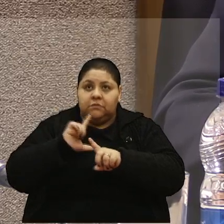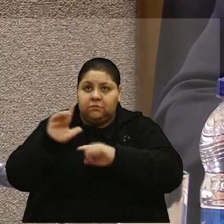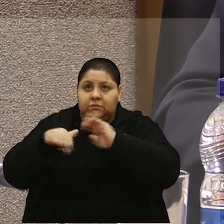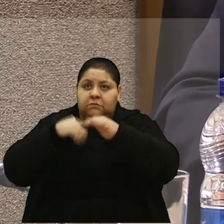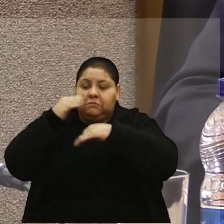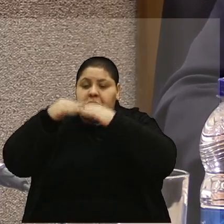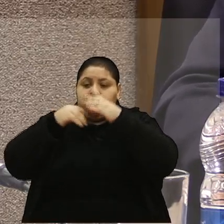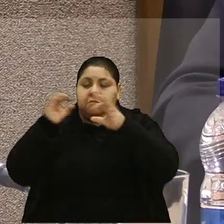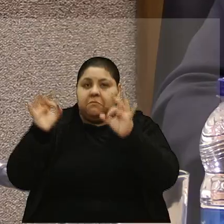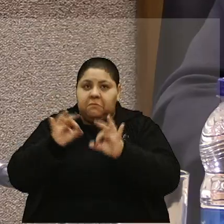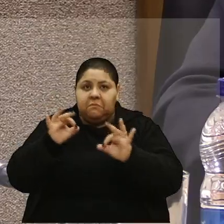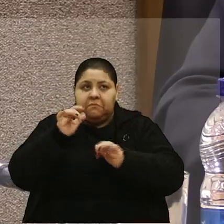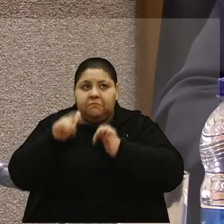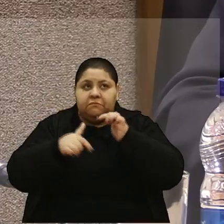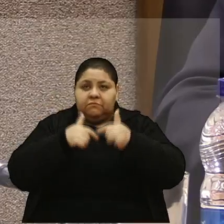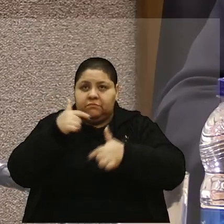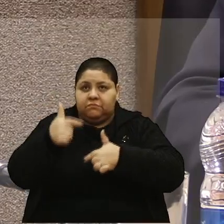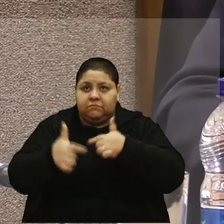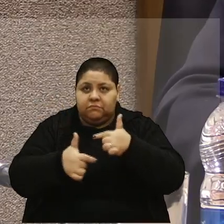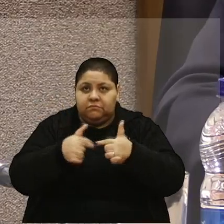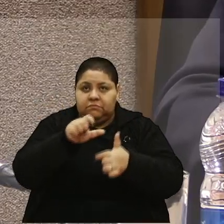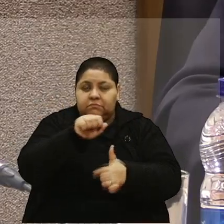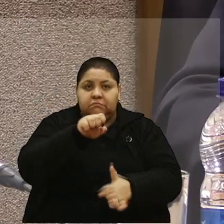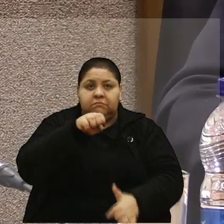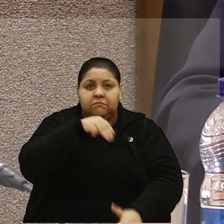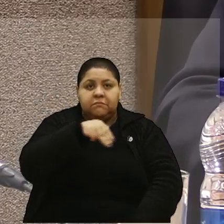belo trabalho lá na SEMA.